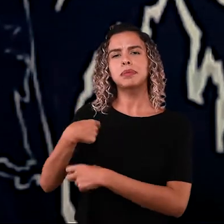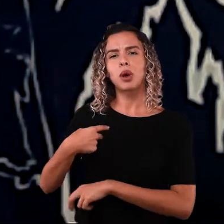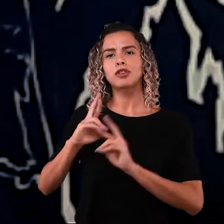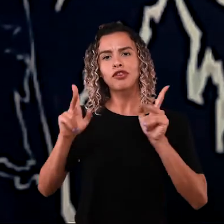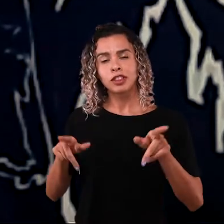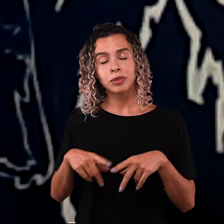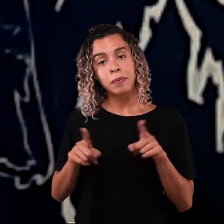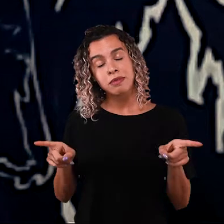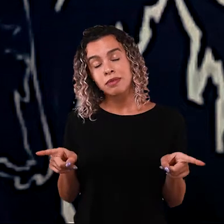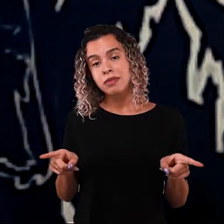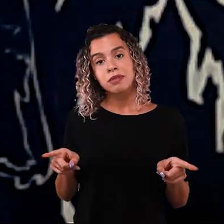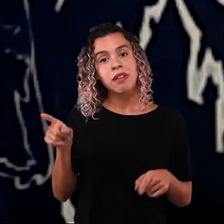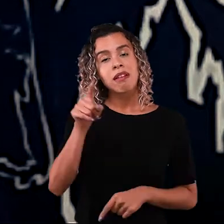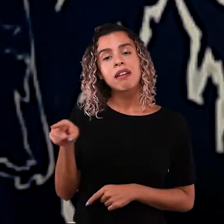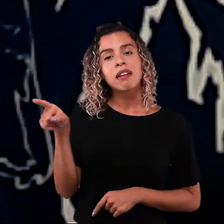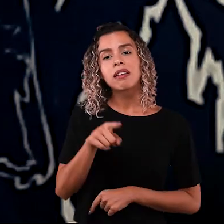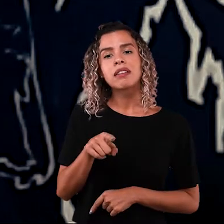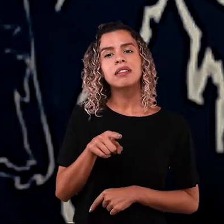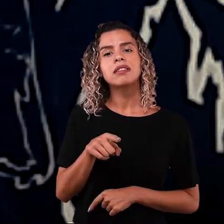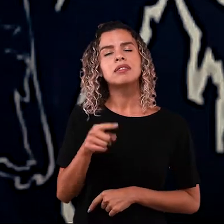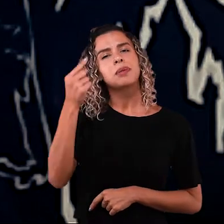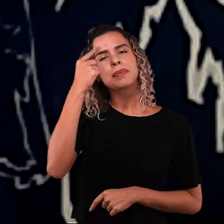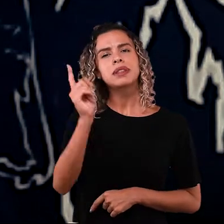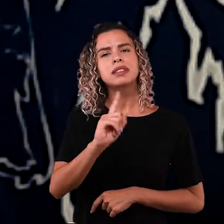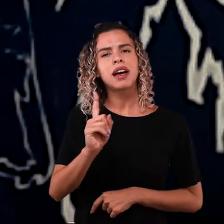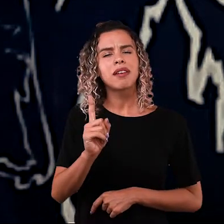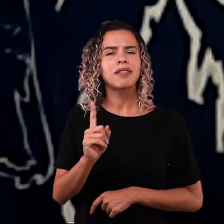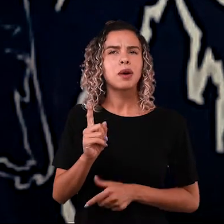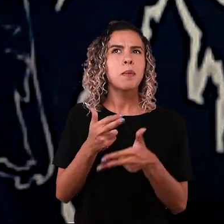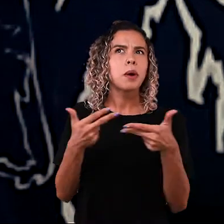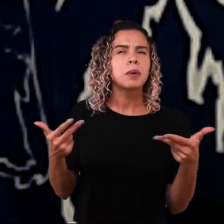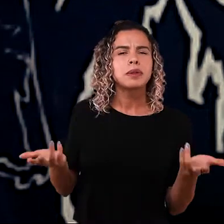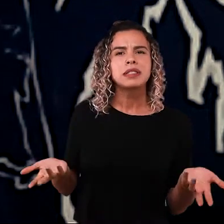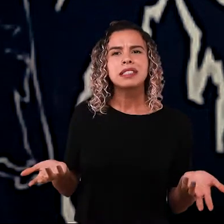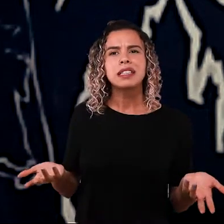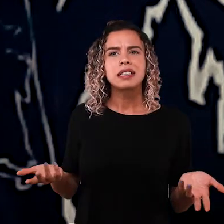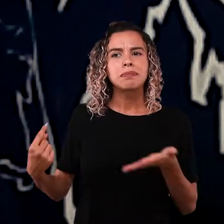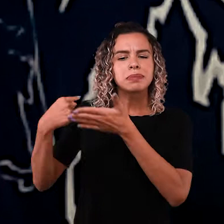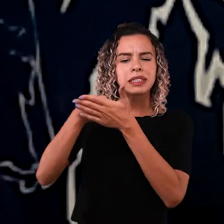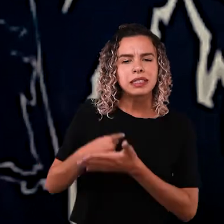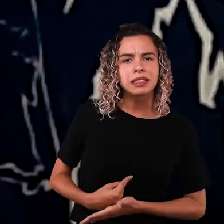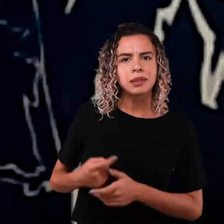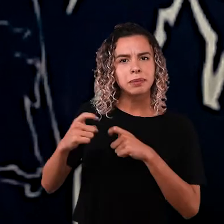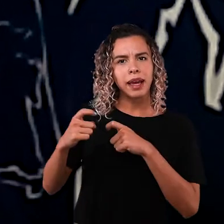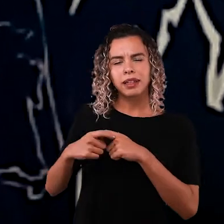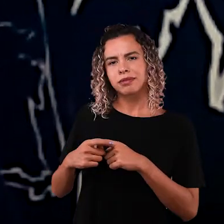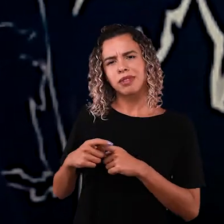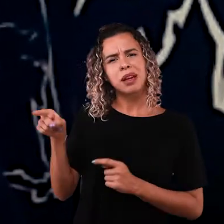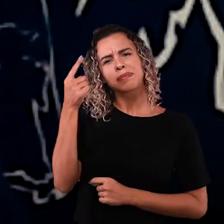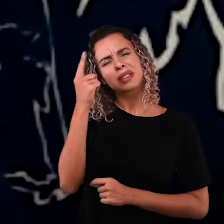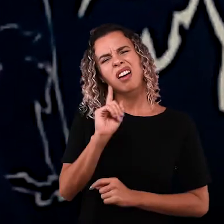era diferente, mas elas não achavam que era algo que merecesse, assim, uma pesquisa médica,